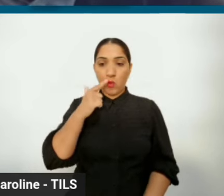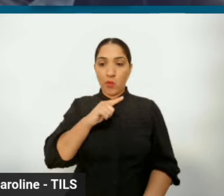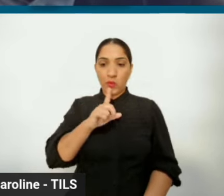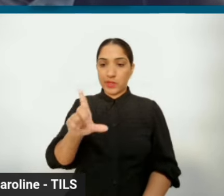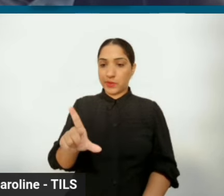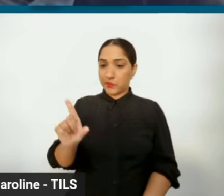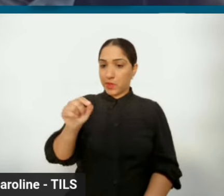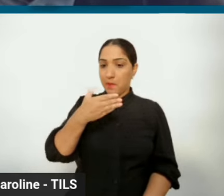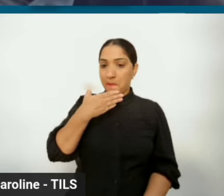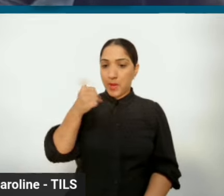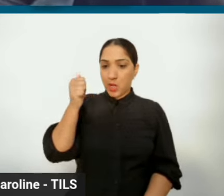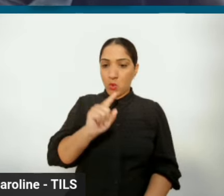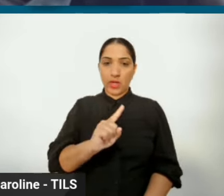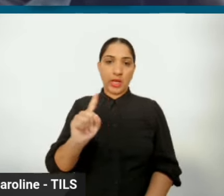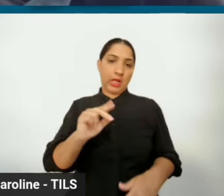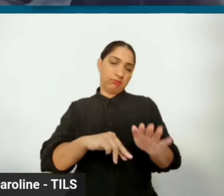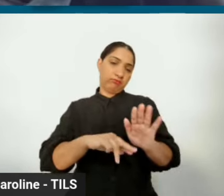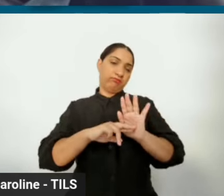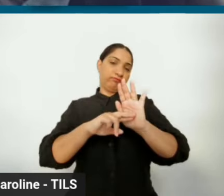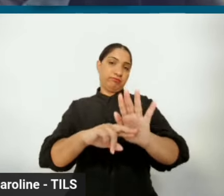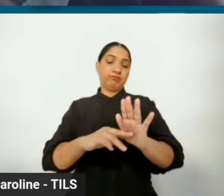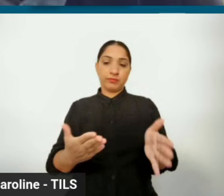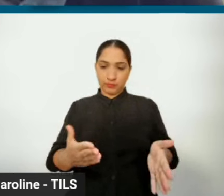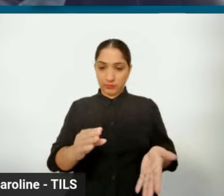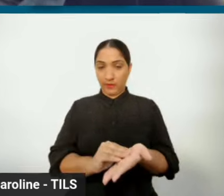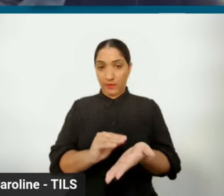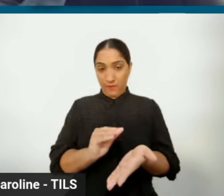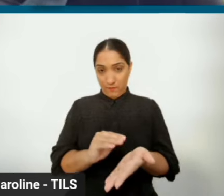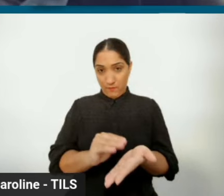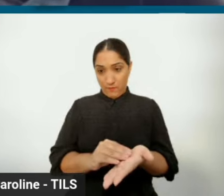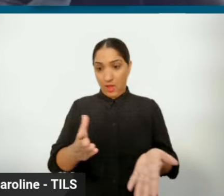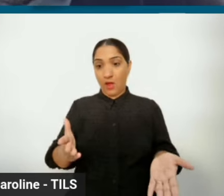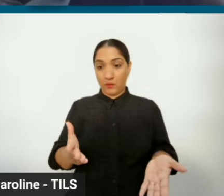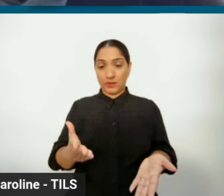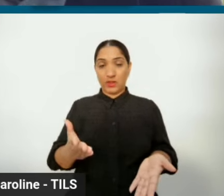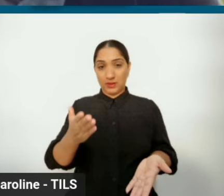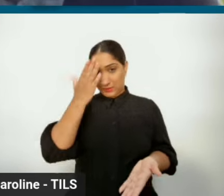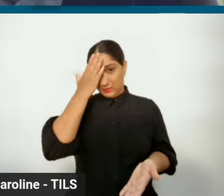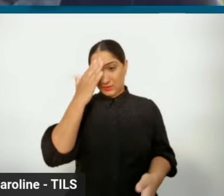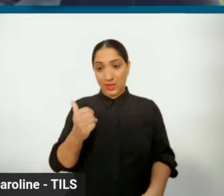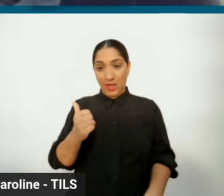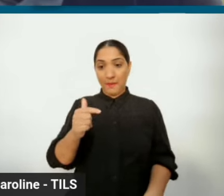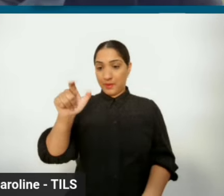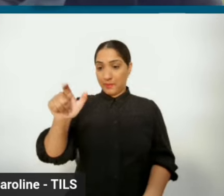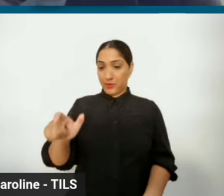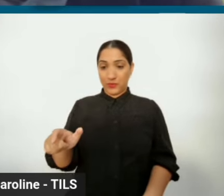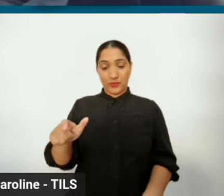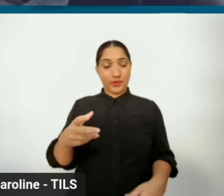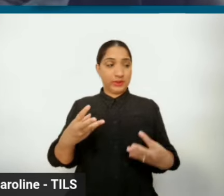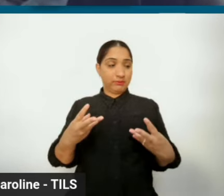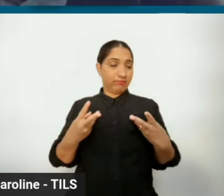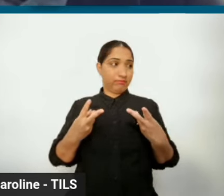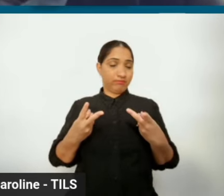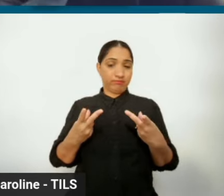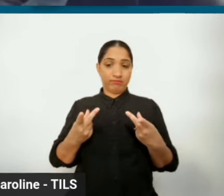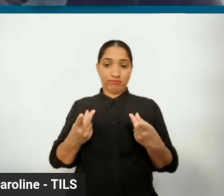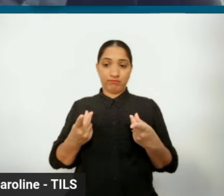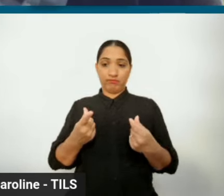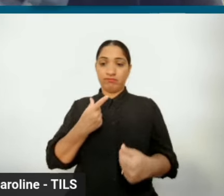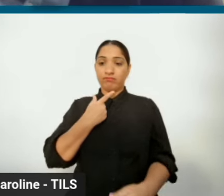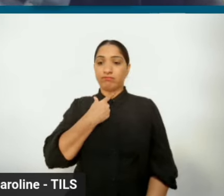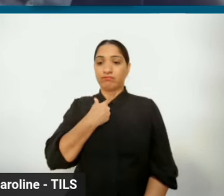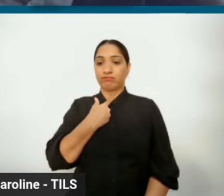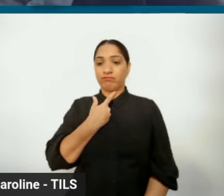a melhor representante, ter o representante, a representante deixado a desejar, seja porque não desempenhou